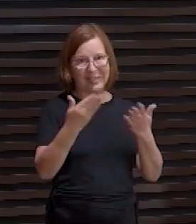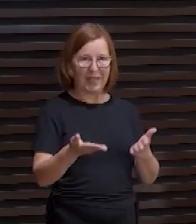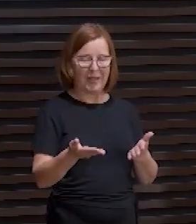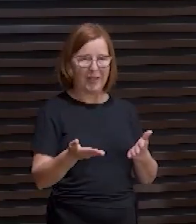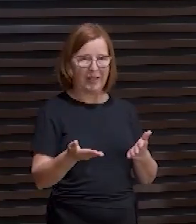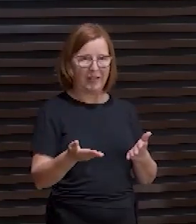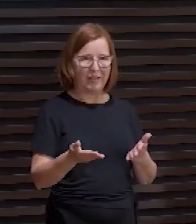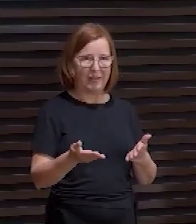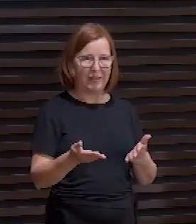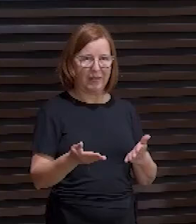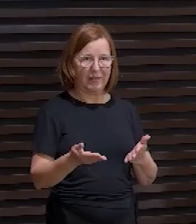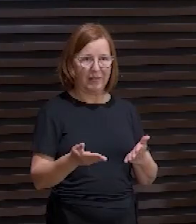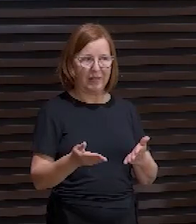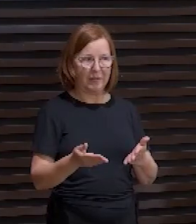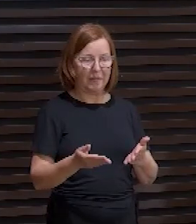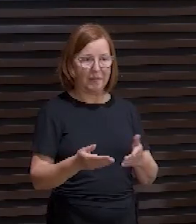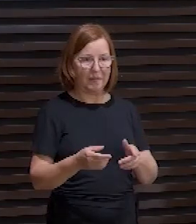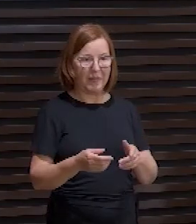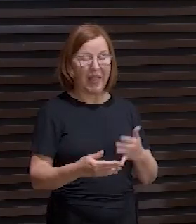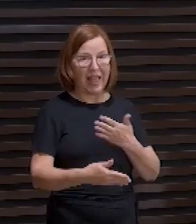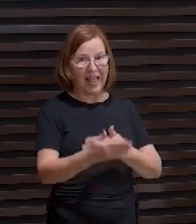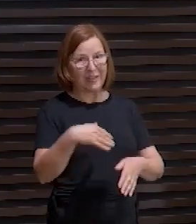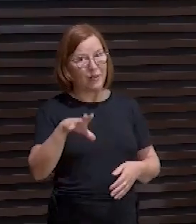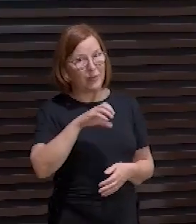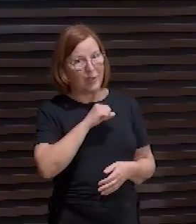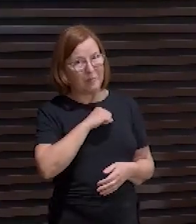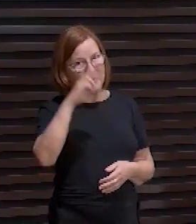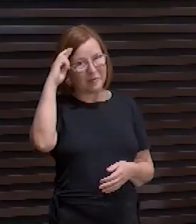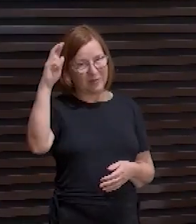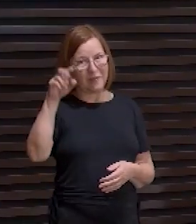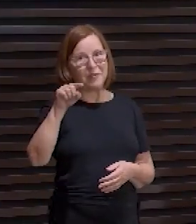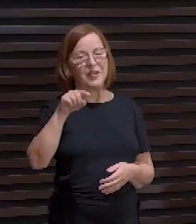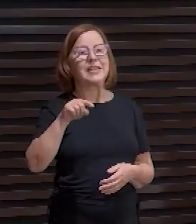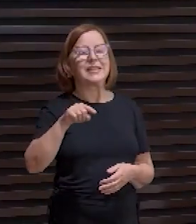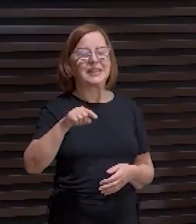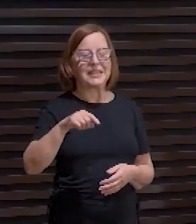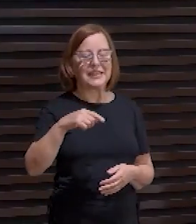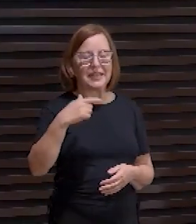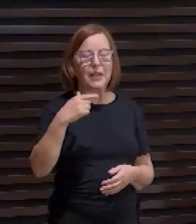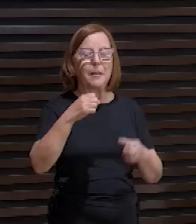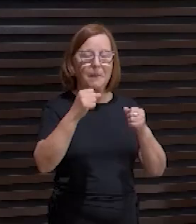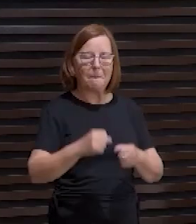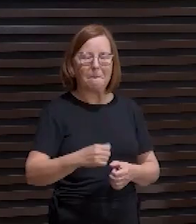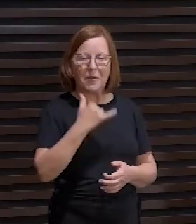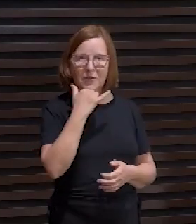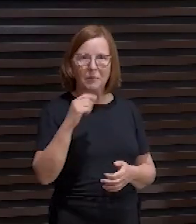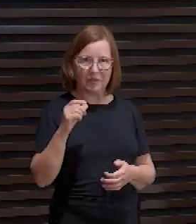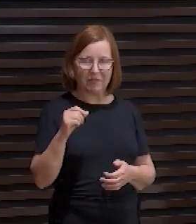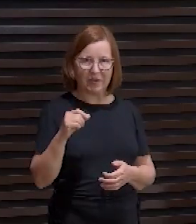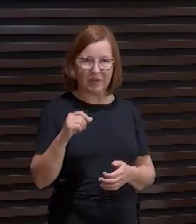É com o amor que você foi amado que você vai perdoar. E você vai confessar isso diariamente quando você entrar no seu quarto e fechar a